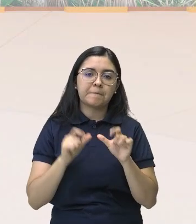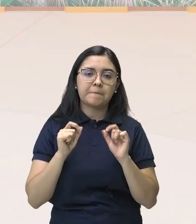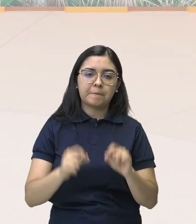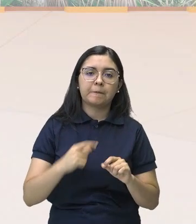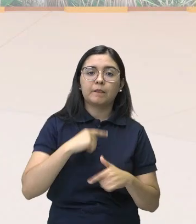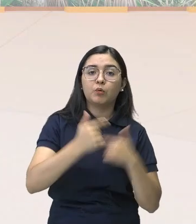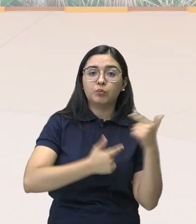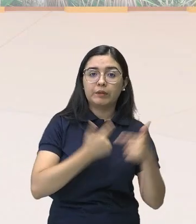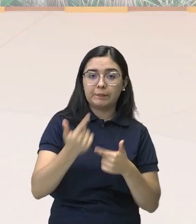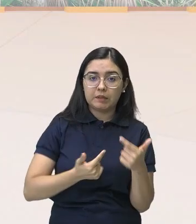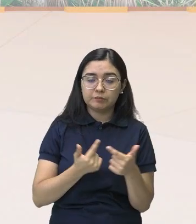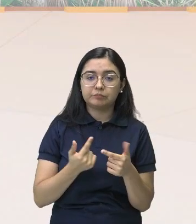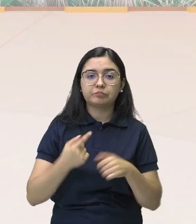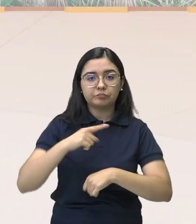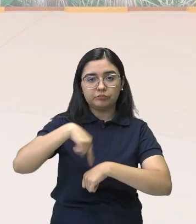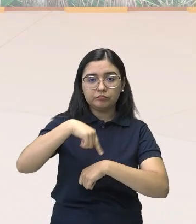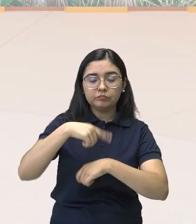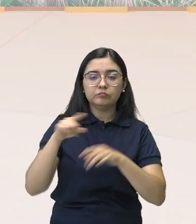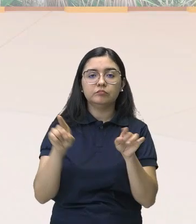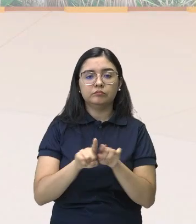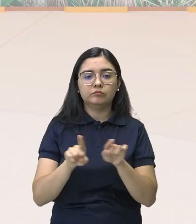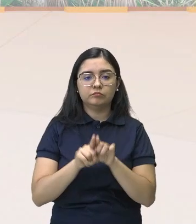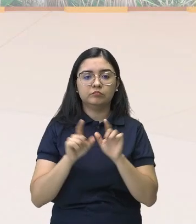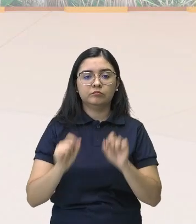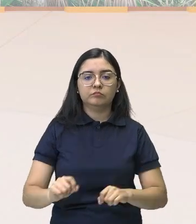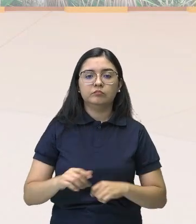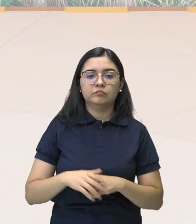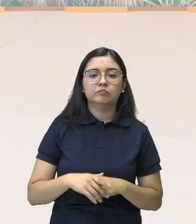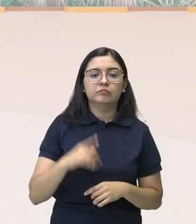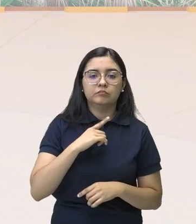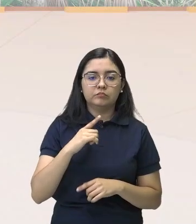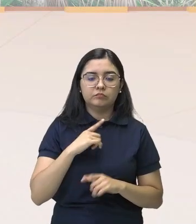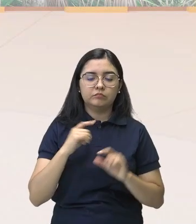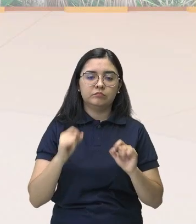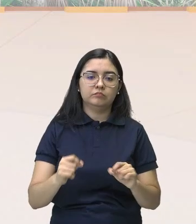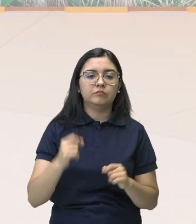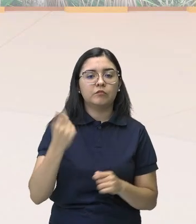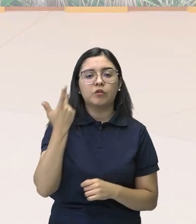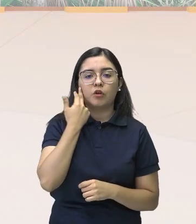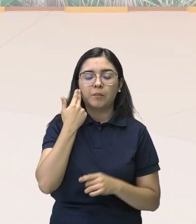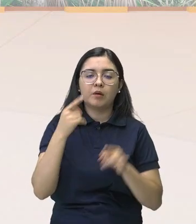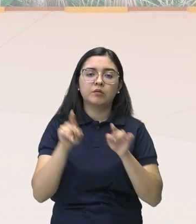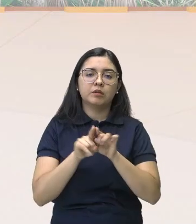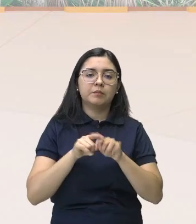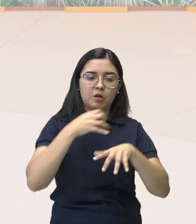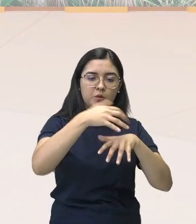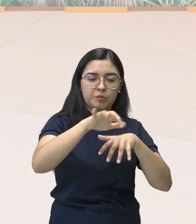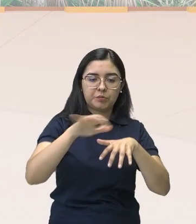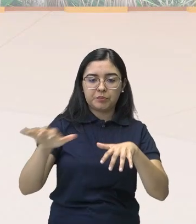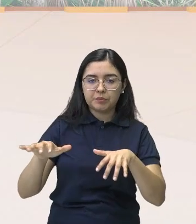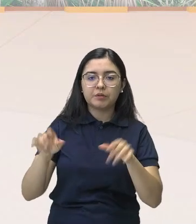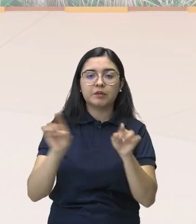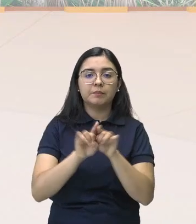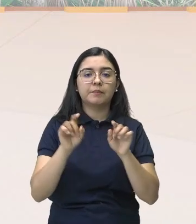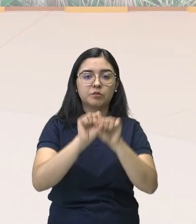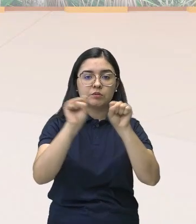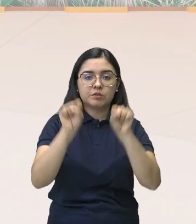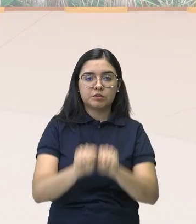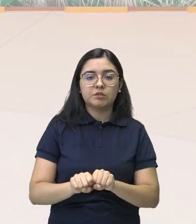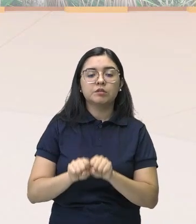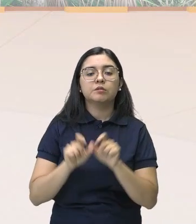de trabalho, né, que é a introdução de jornadas regulares, divisão de tarefas e um sistema